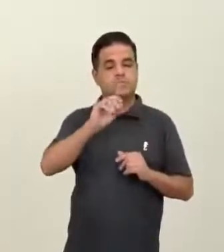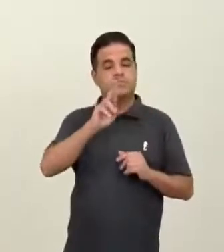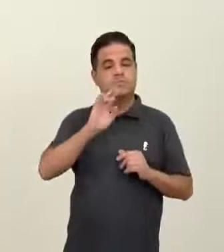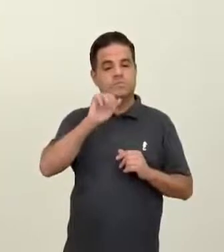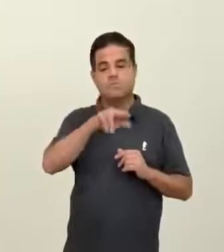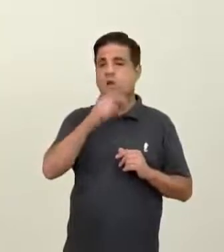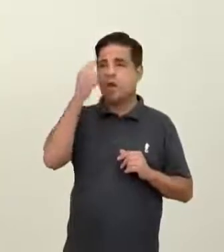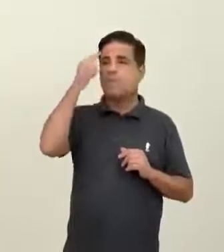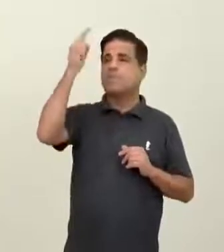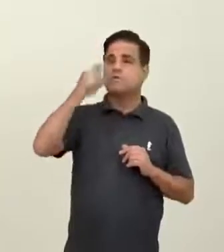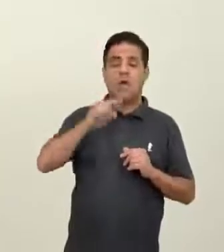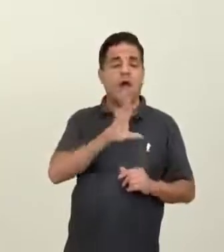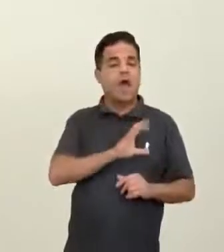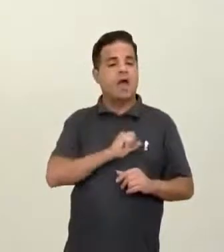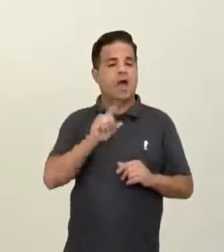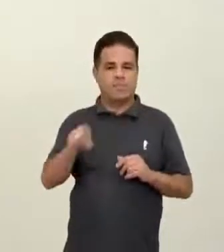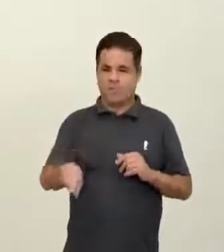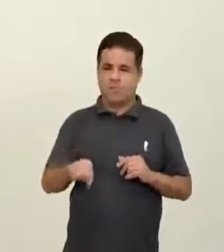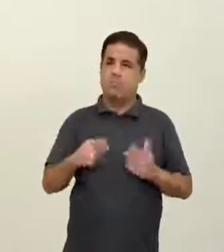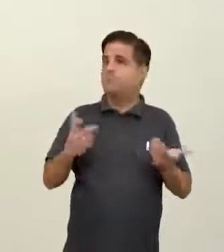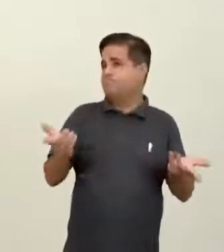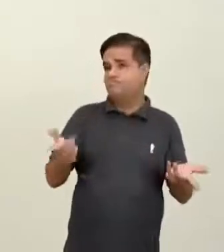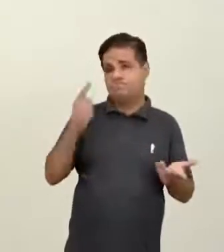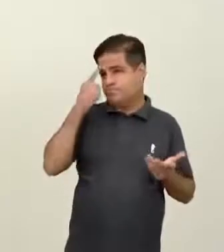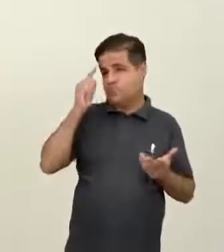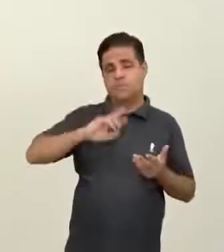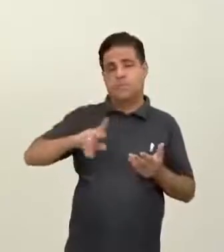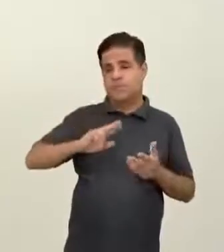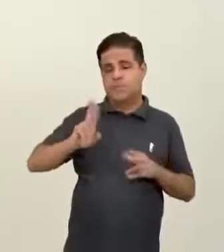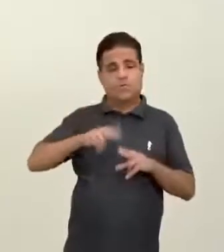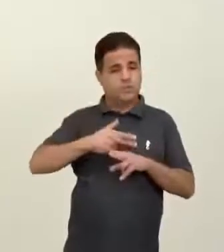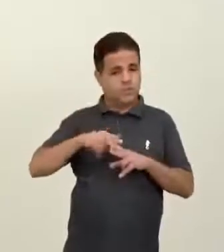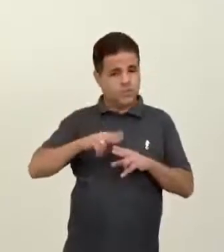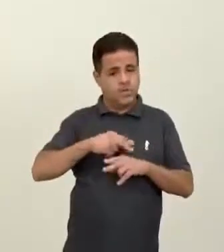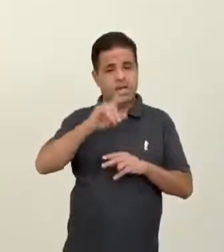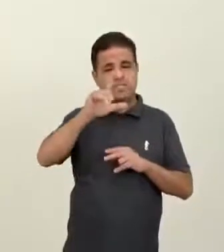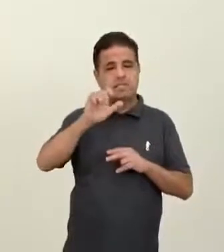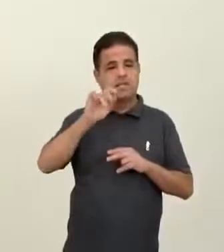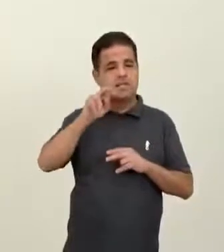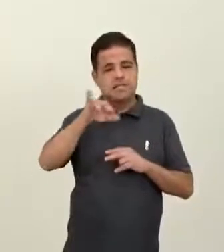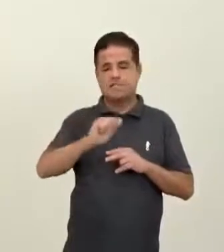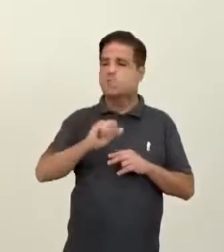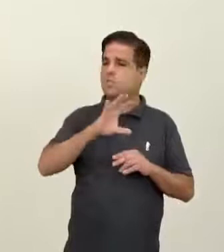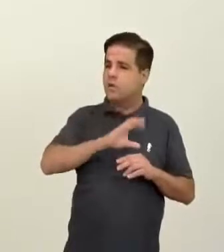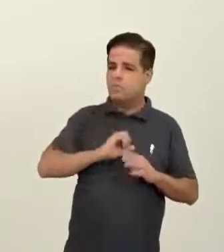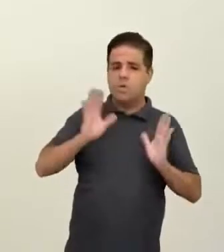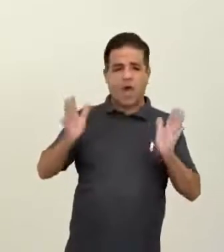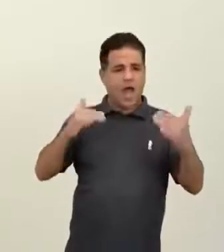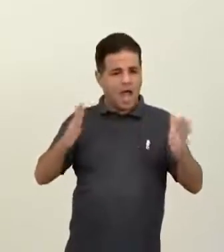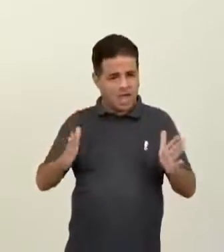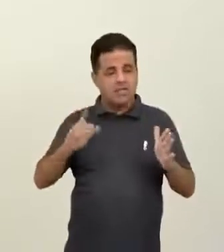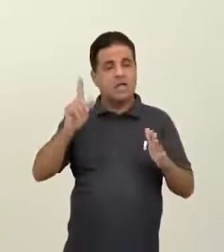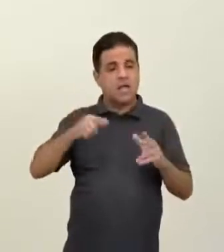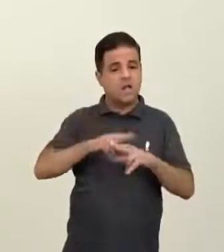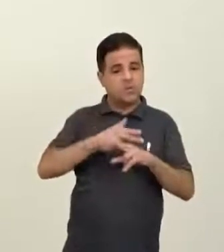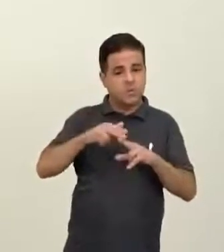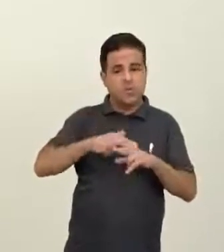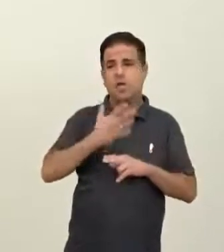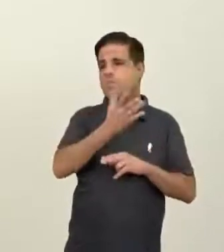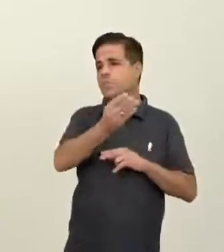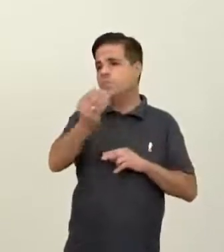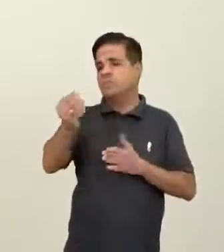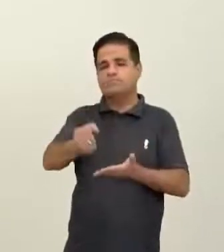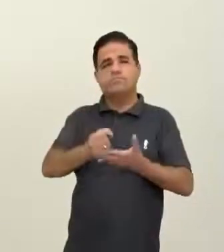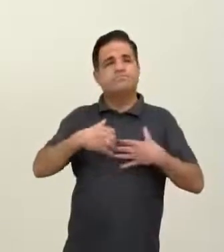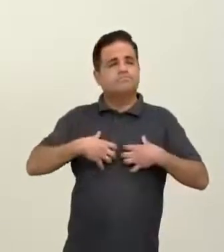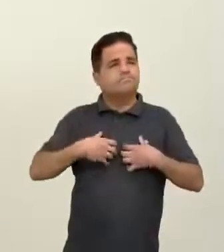Ela achou que era amor, não que eram chocolates. A Letícia. O amor em caixa seria o chocolate, que para muitos traz